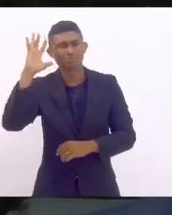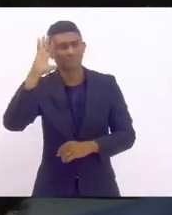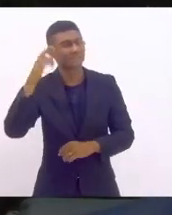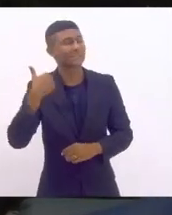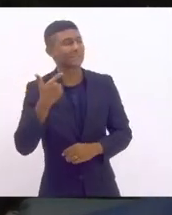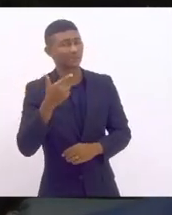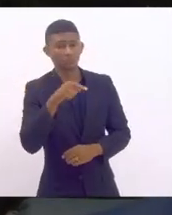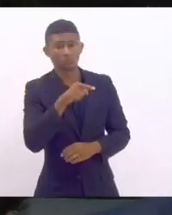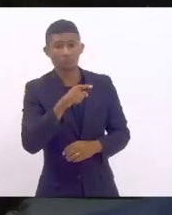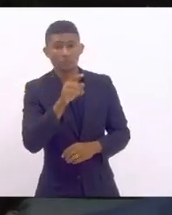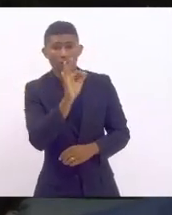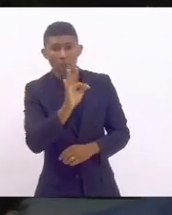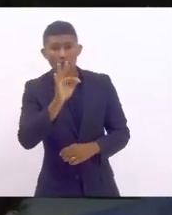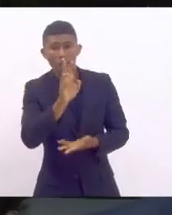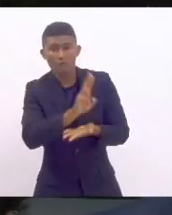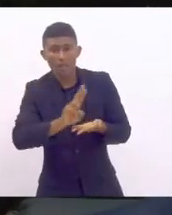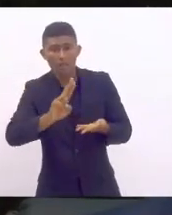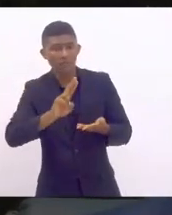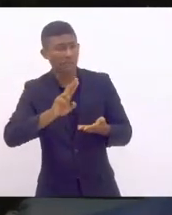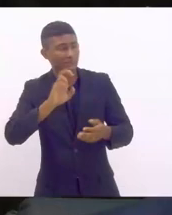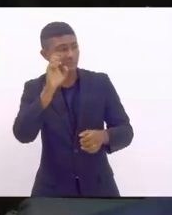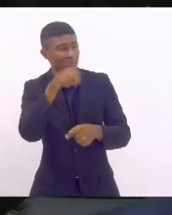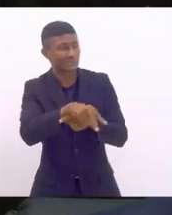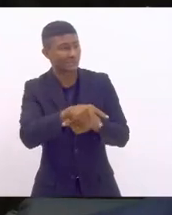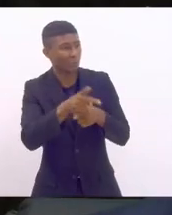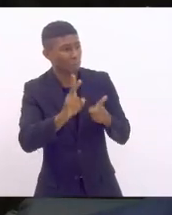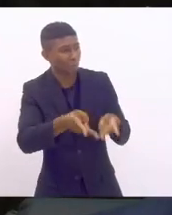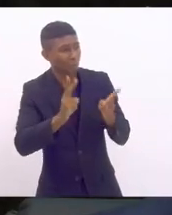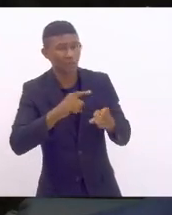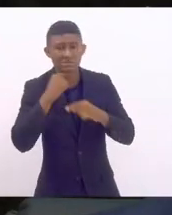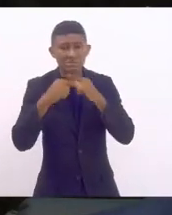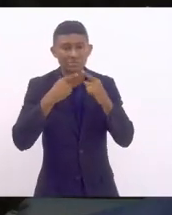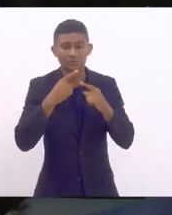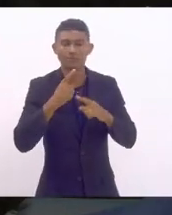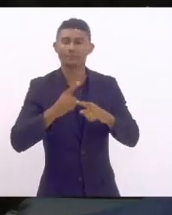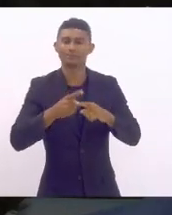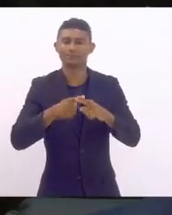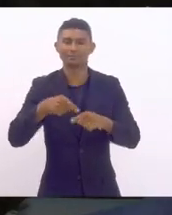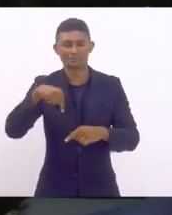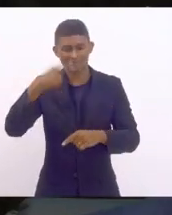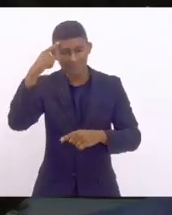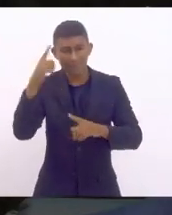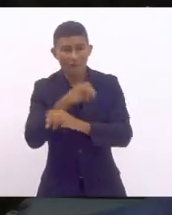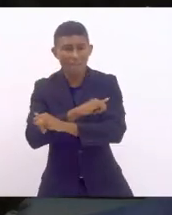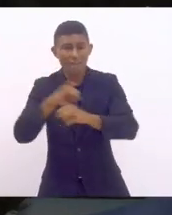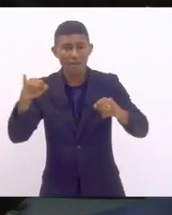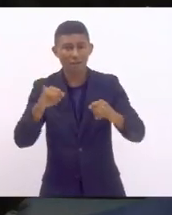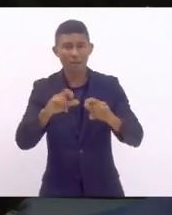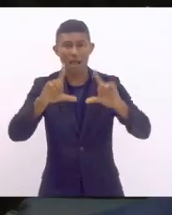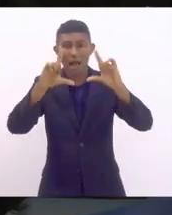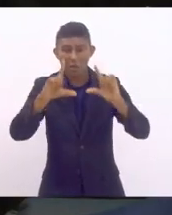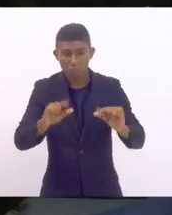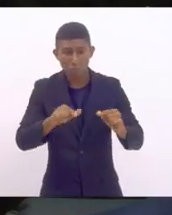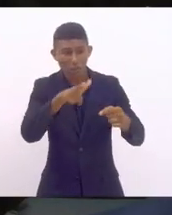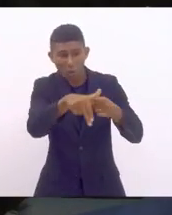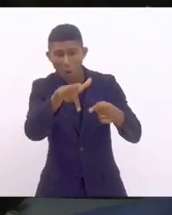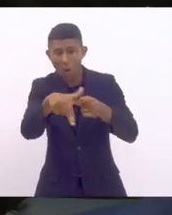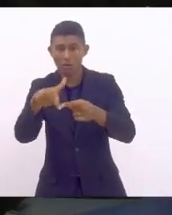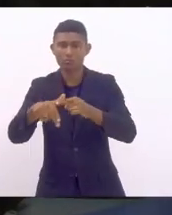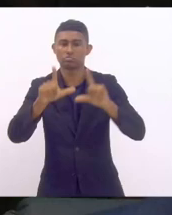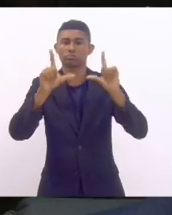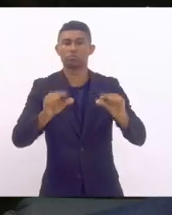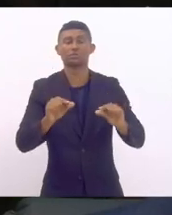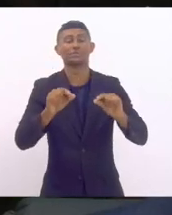na universidade pelos cortes aqui declarados a possibilidade de vazão é imensa